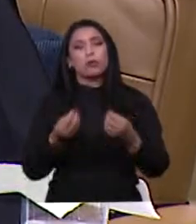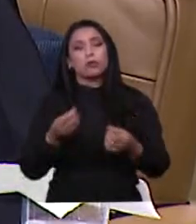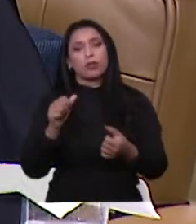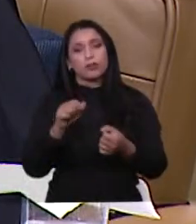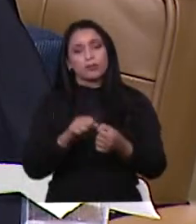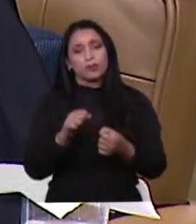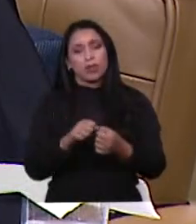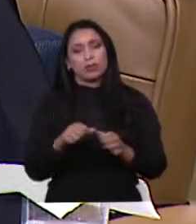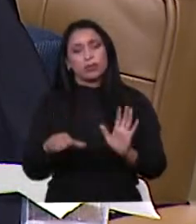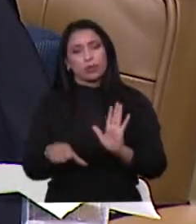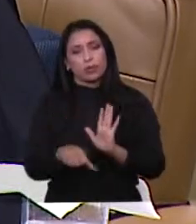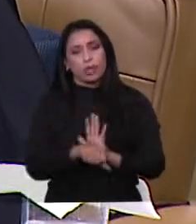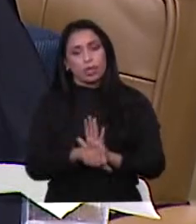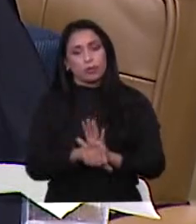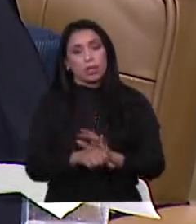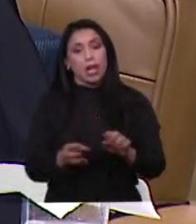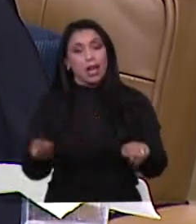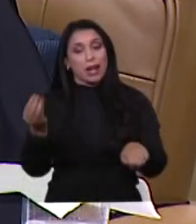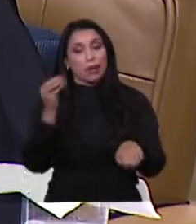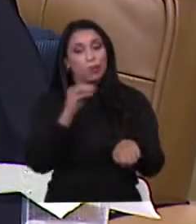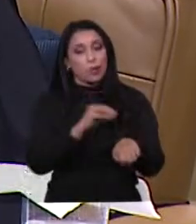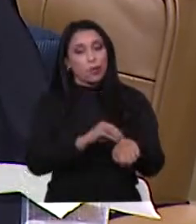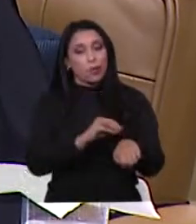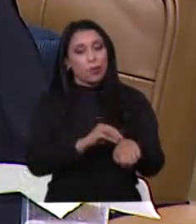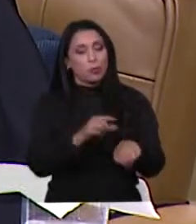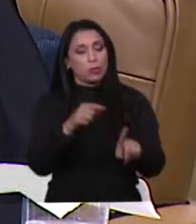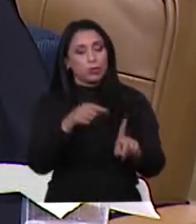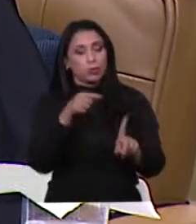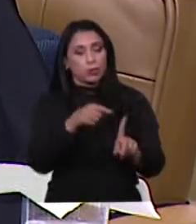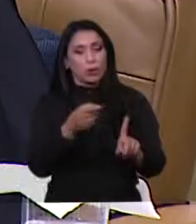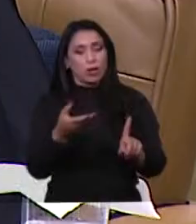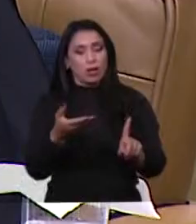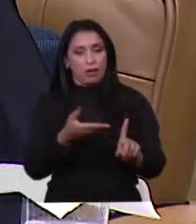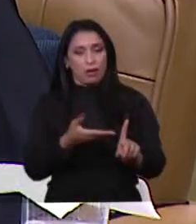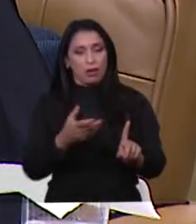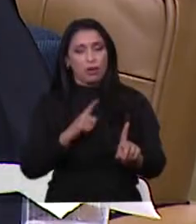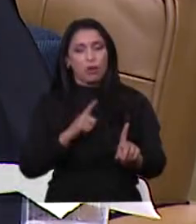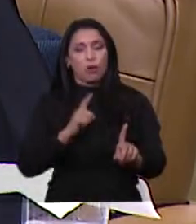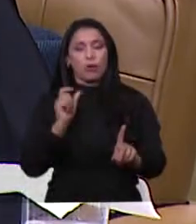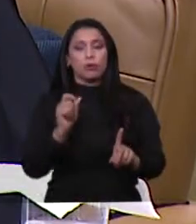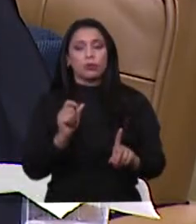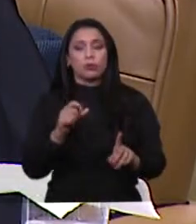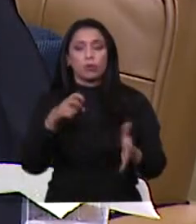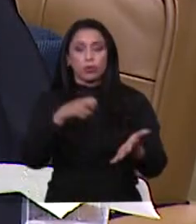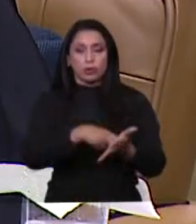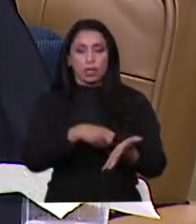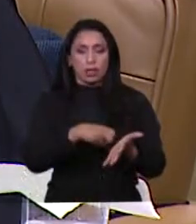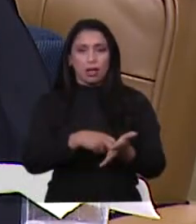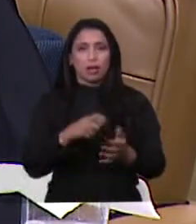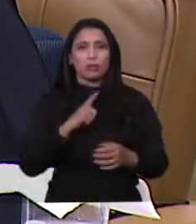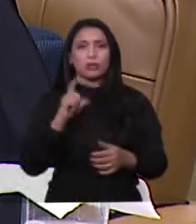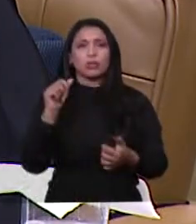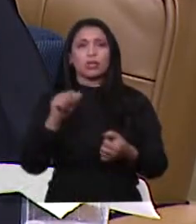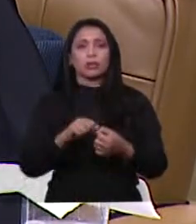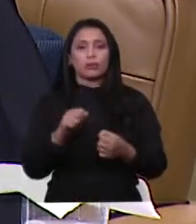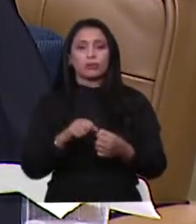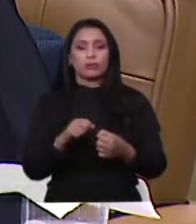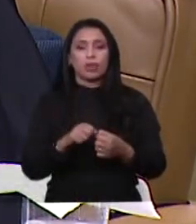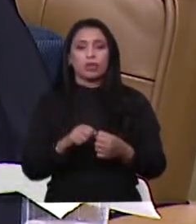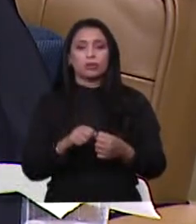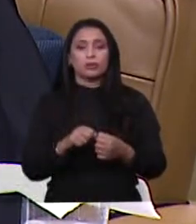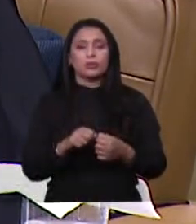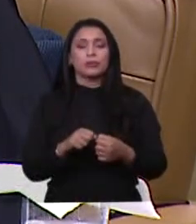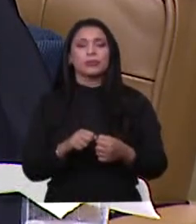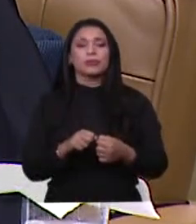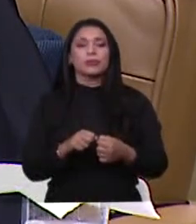No que se refere à culpabilidade, para fins de juízo de censura da conduta do condenado, realizado de